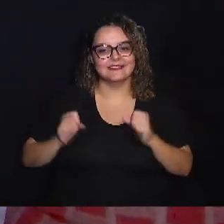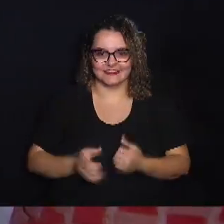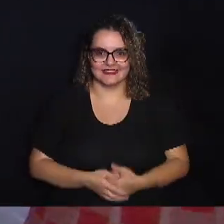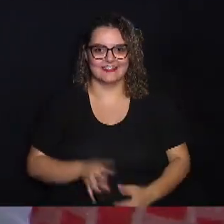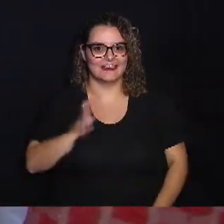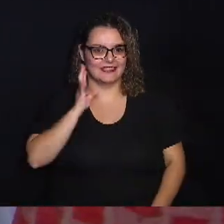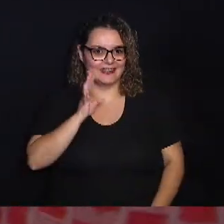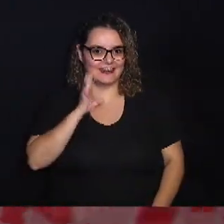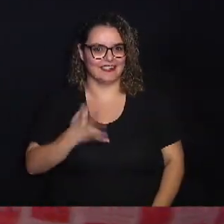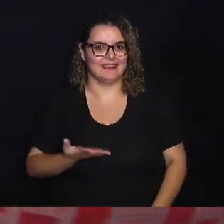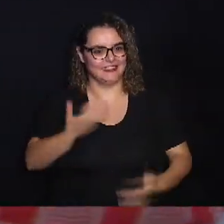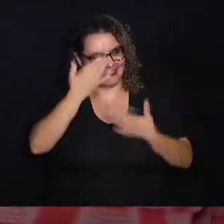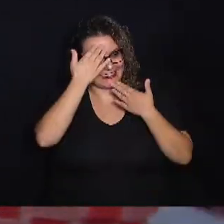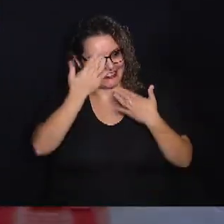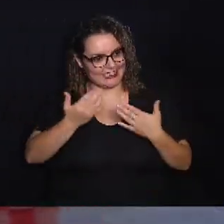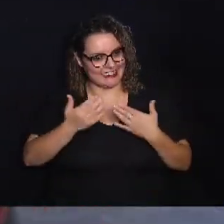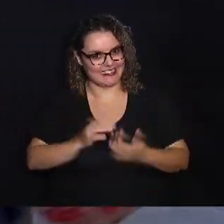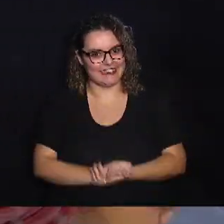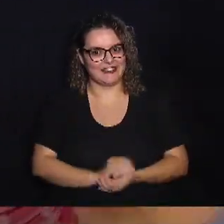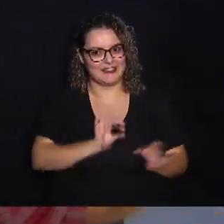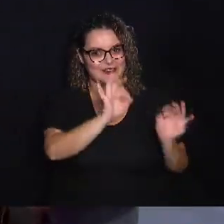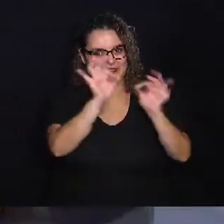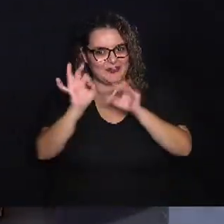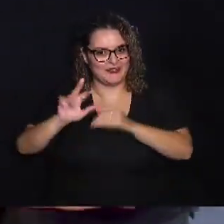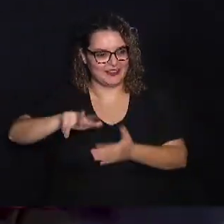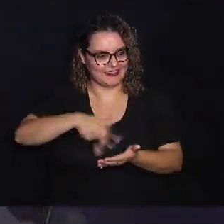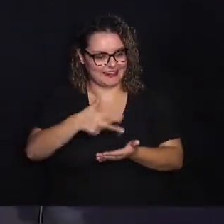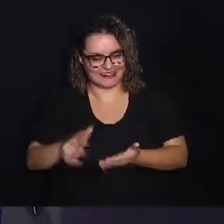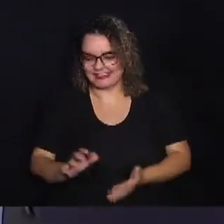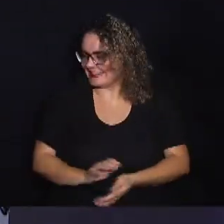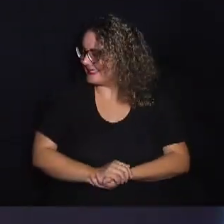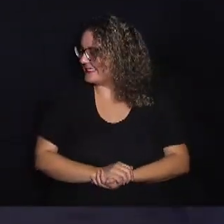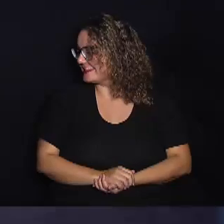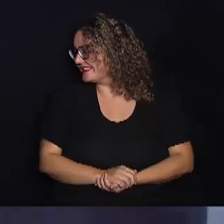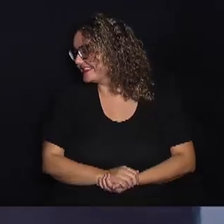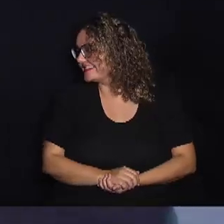legal. Obrigada. A gente vai ver um pouquinho aí vocês ensaiando.